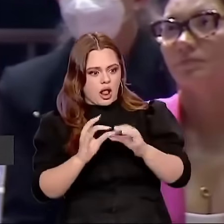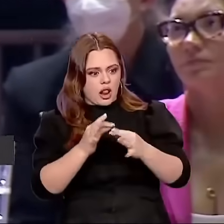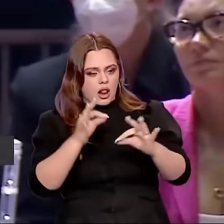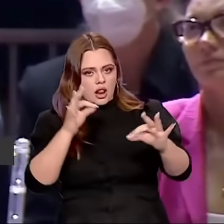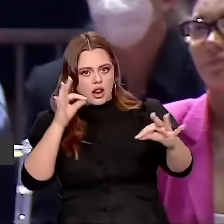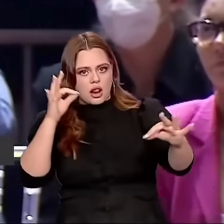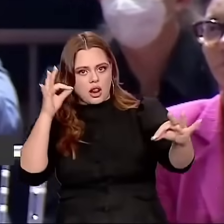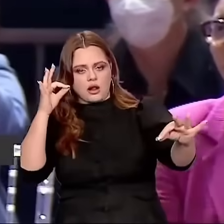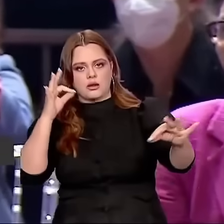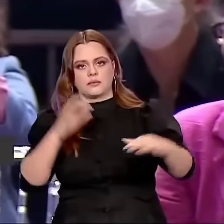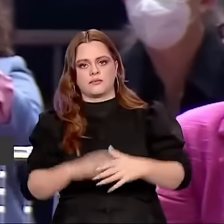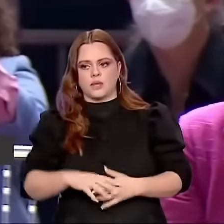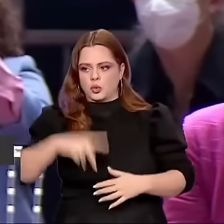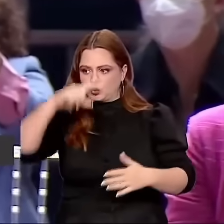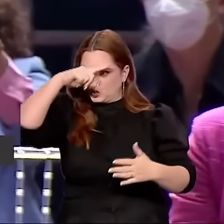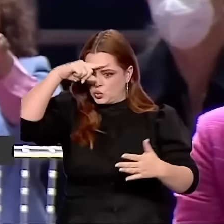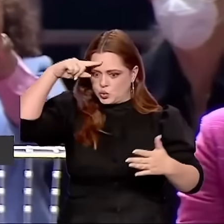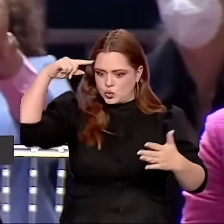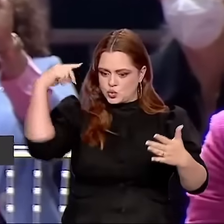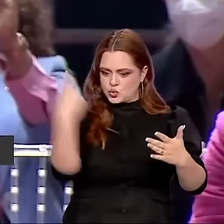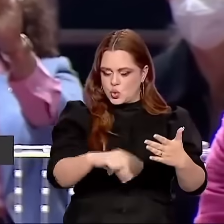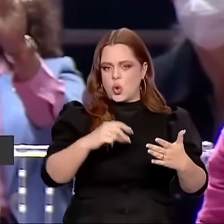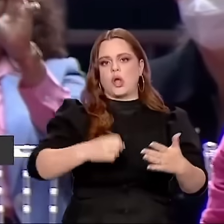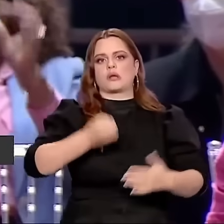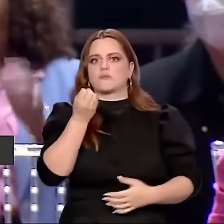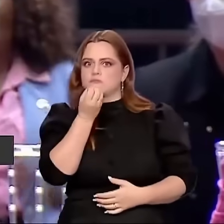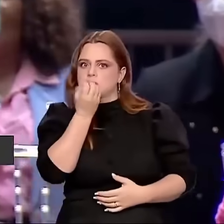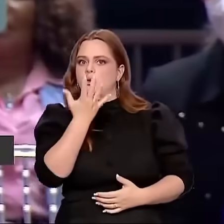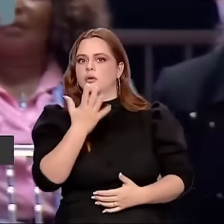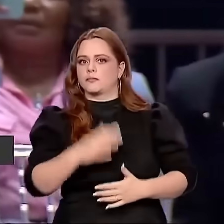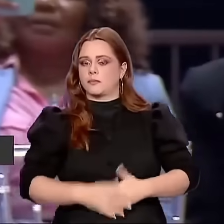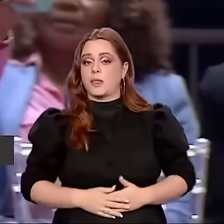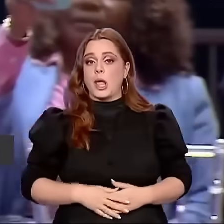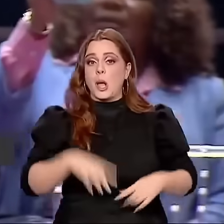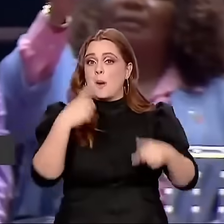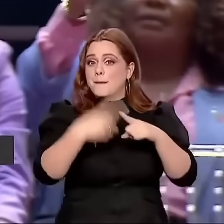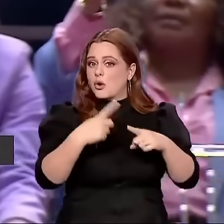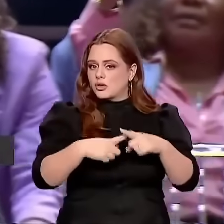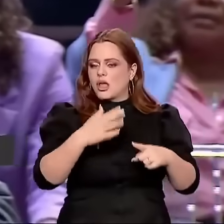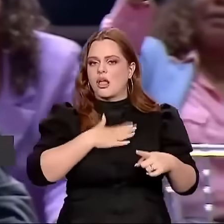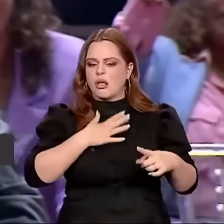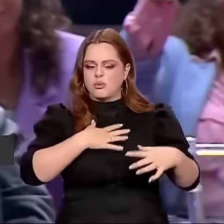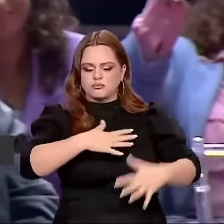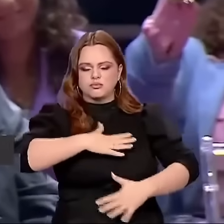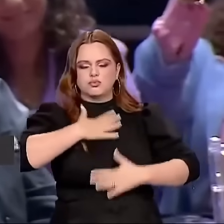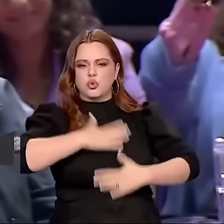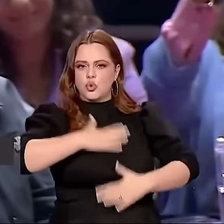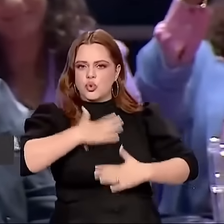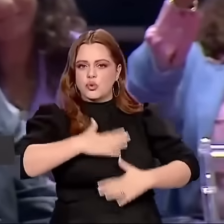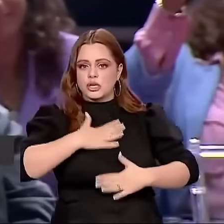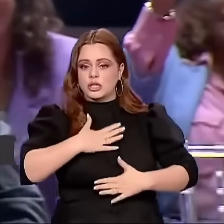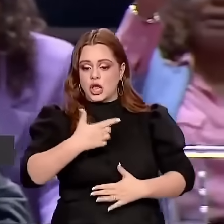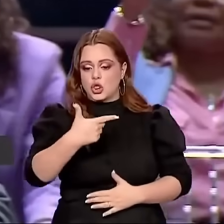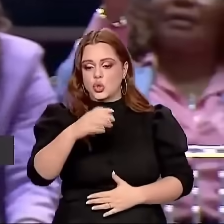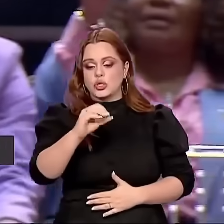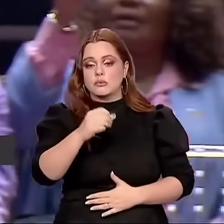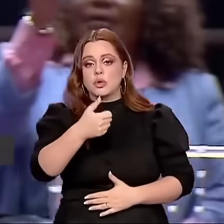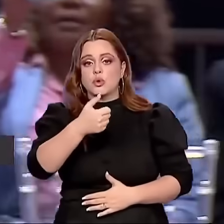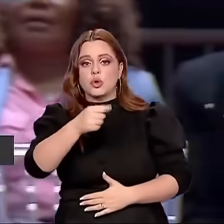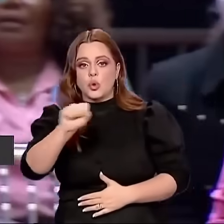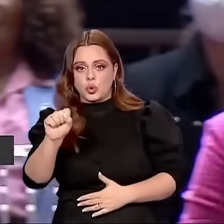Longa, árdua e apimentada. Porque tive o prazer de, em